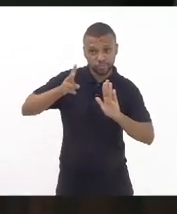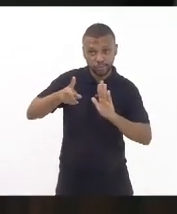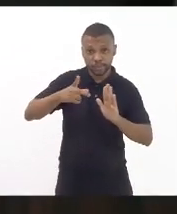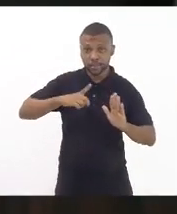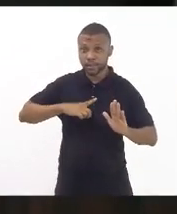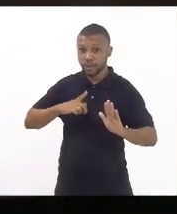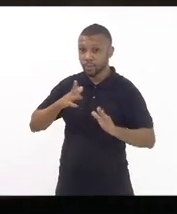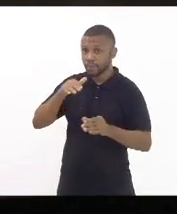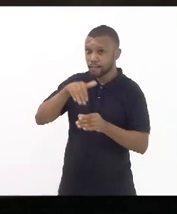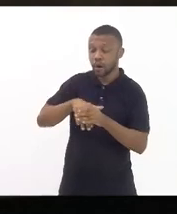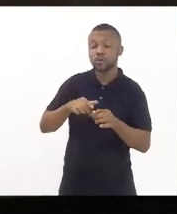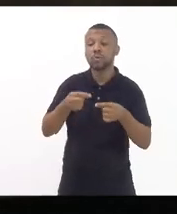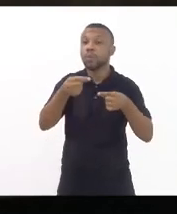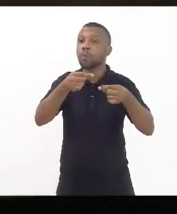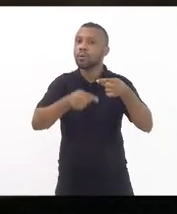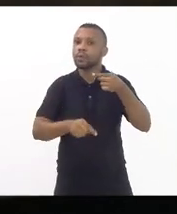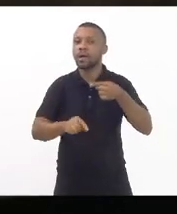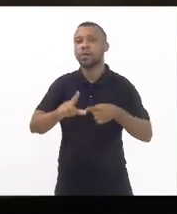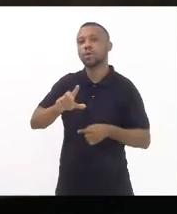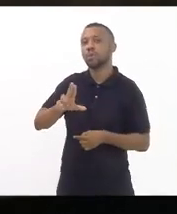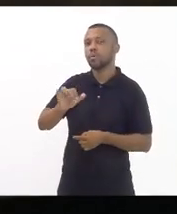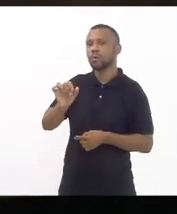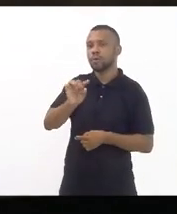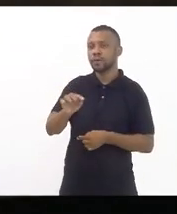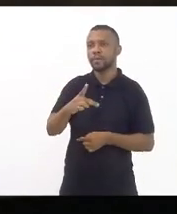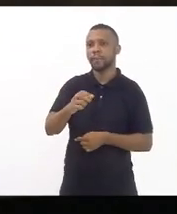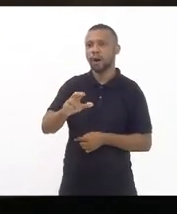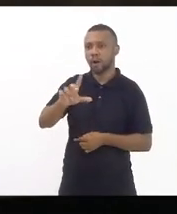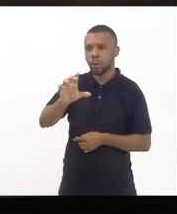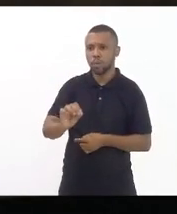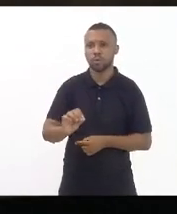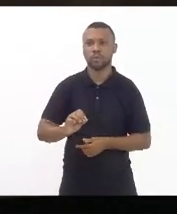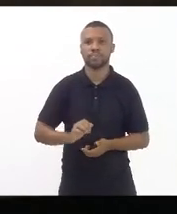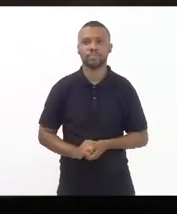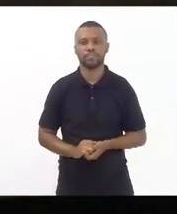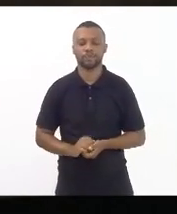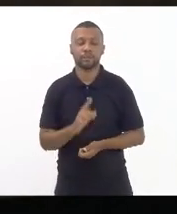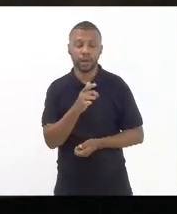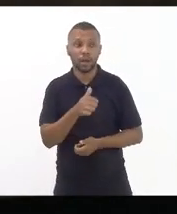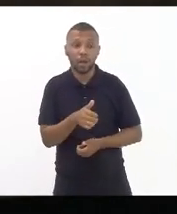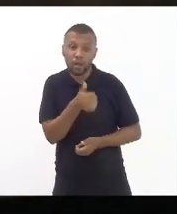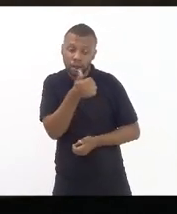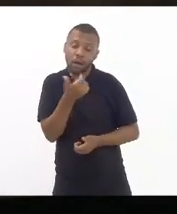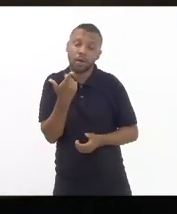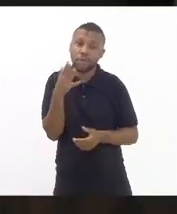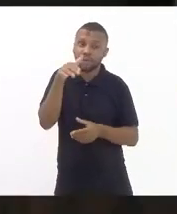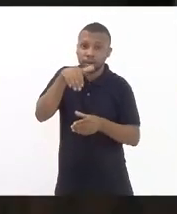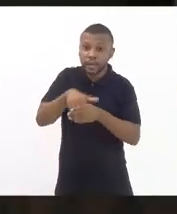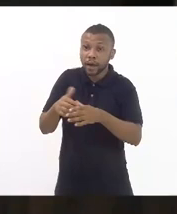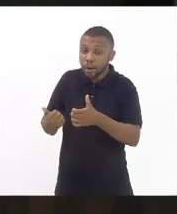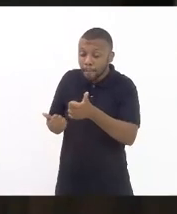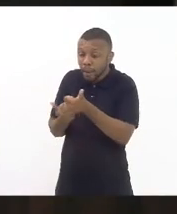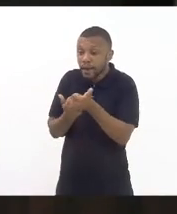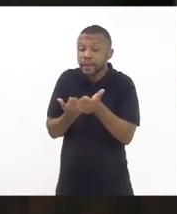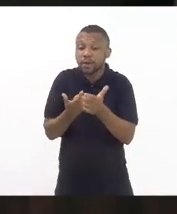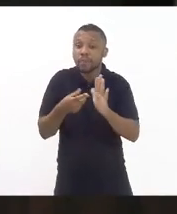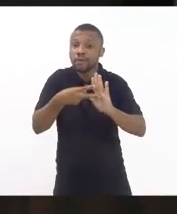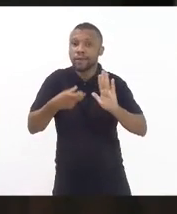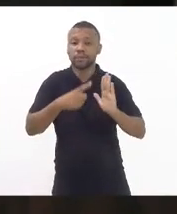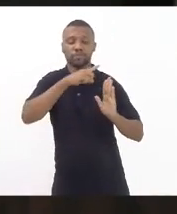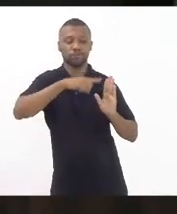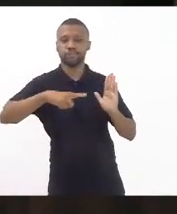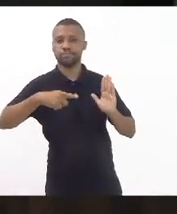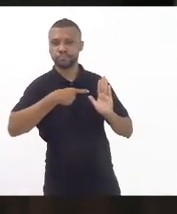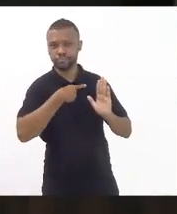Luiz Paulo, contrário. Eu assinarei no colégio de líderes que eu ia votar pela derrubada do veto. Ok. Agora vamos